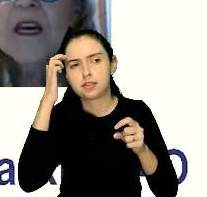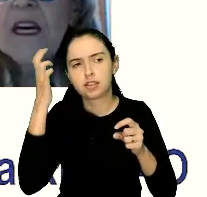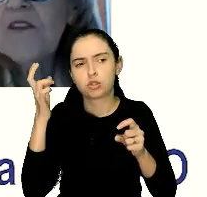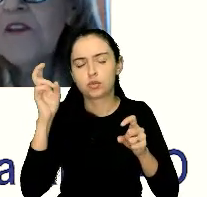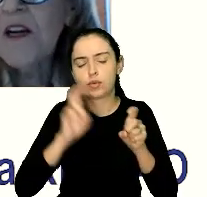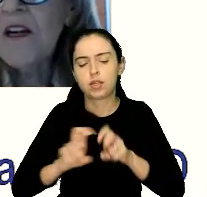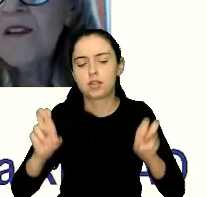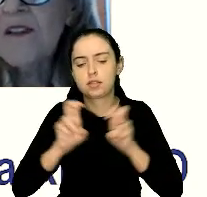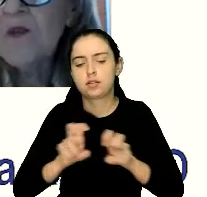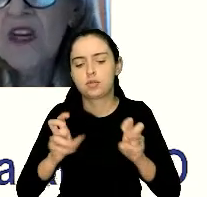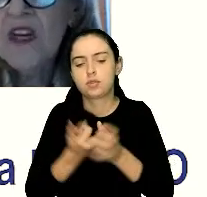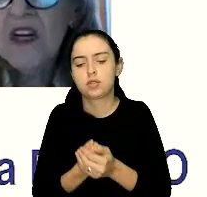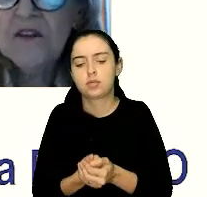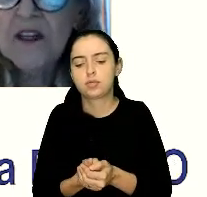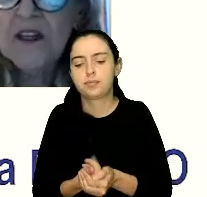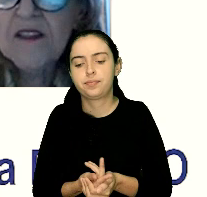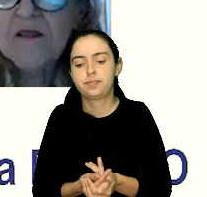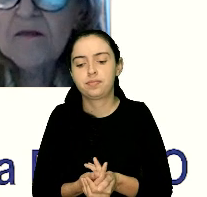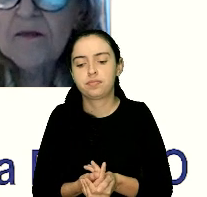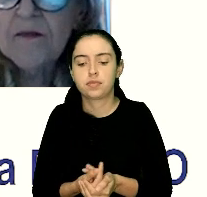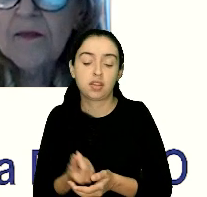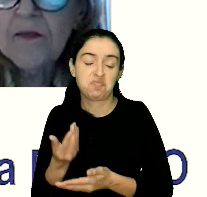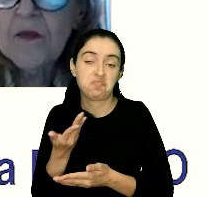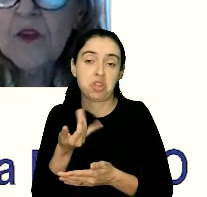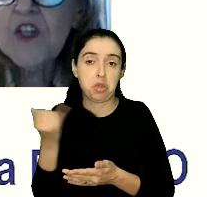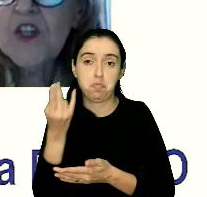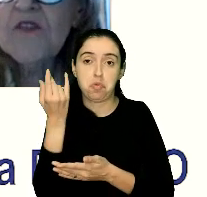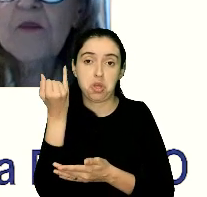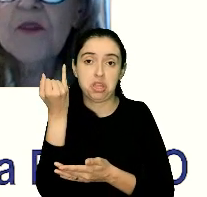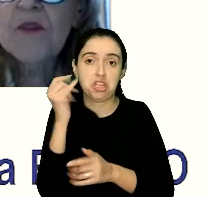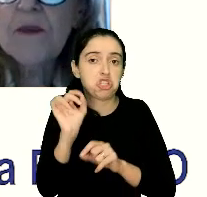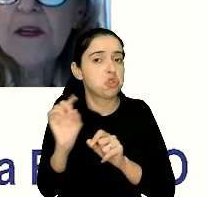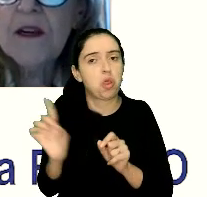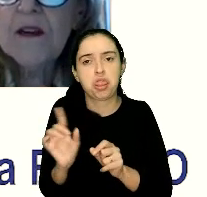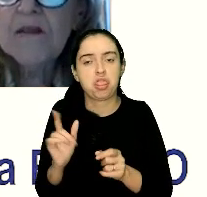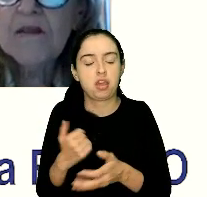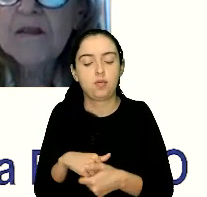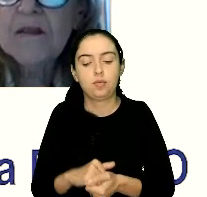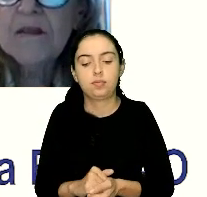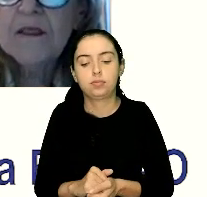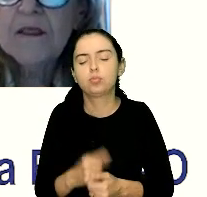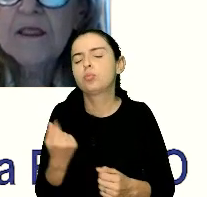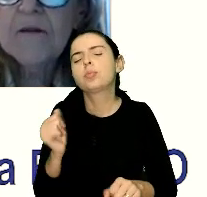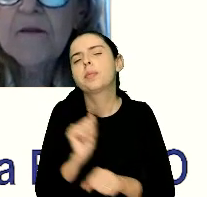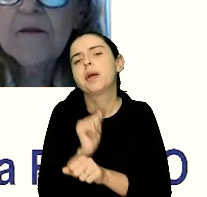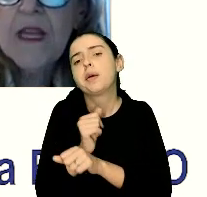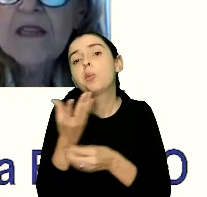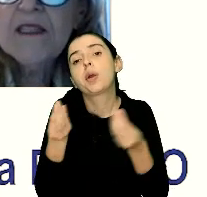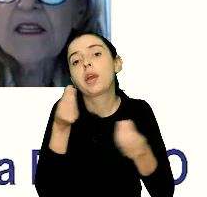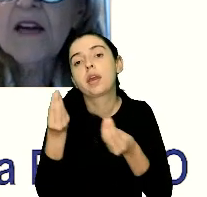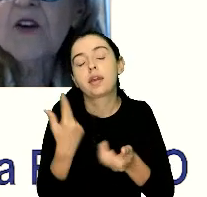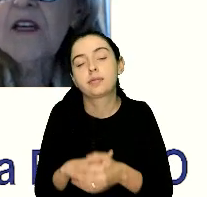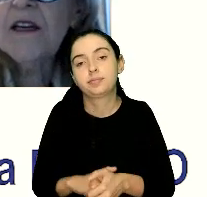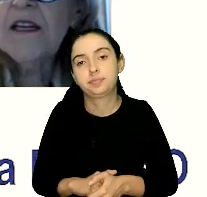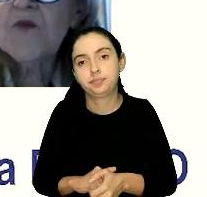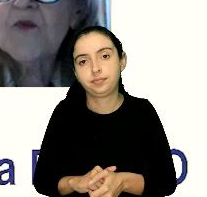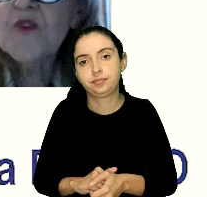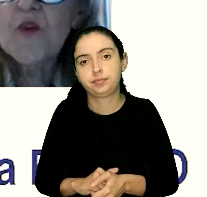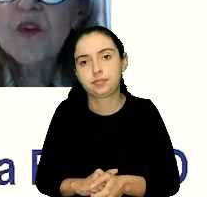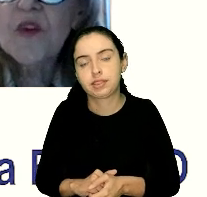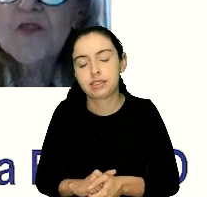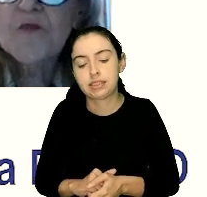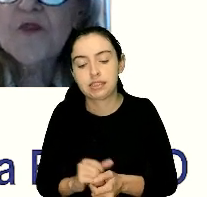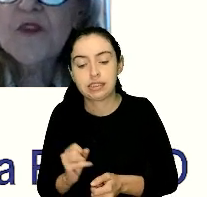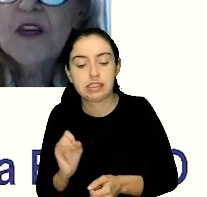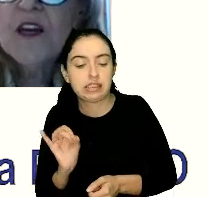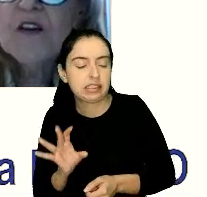ficar relevantes ou irrelevantes? O que a gente vai poder esperar, né? Será que a questão